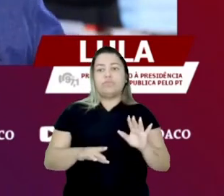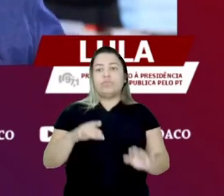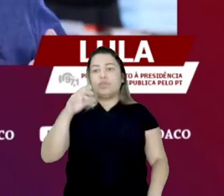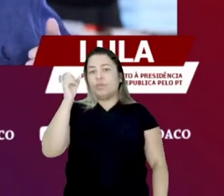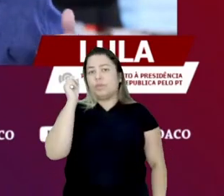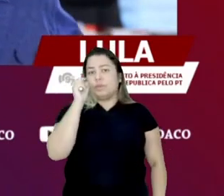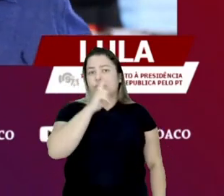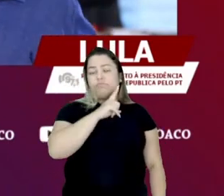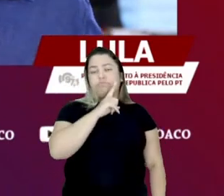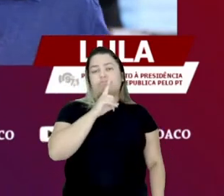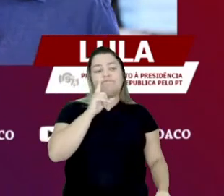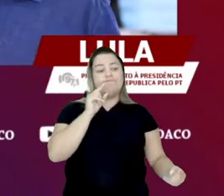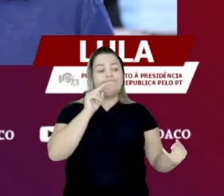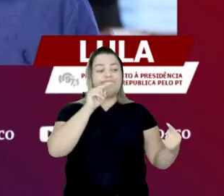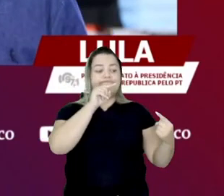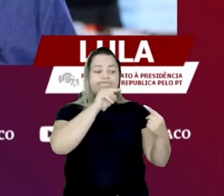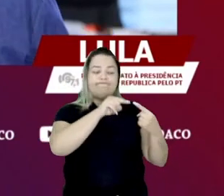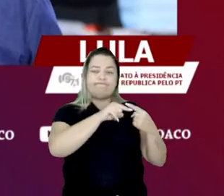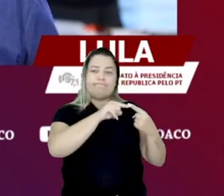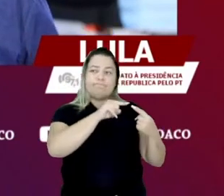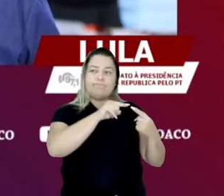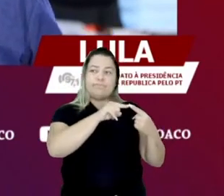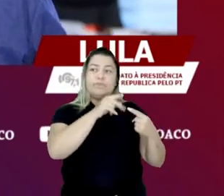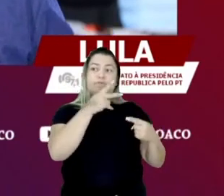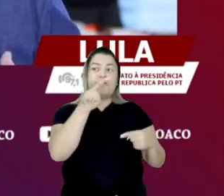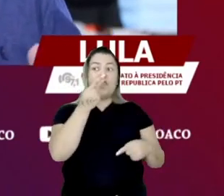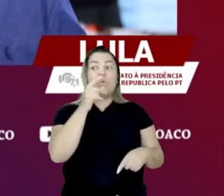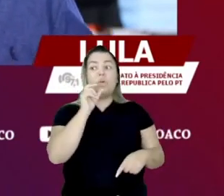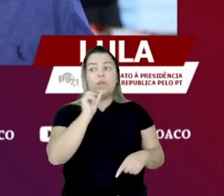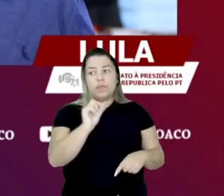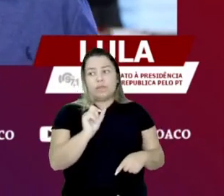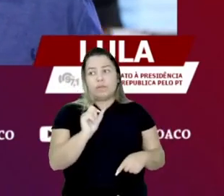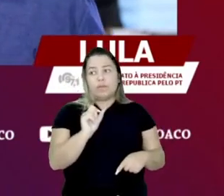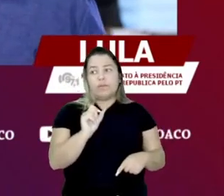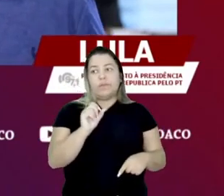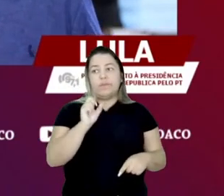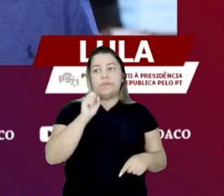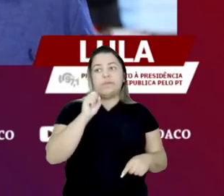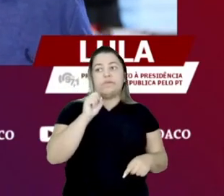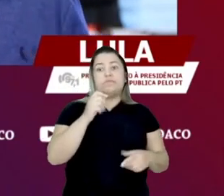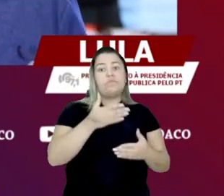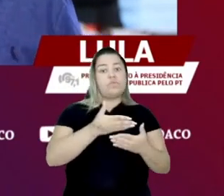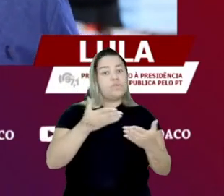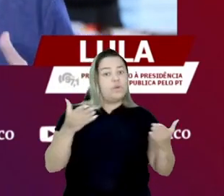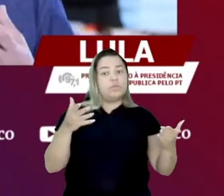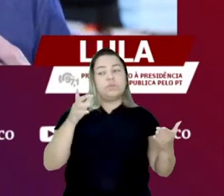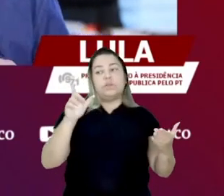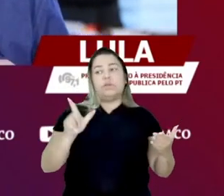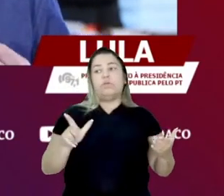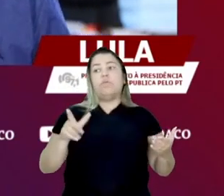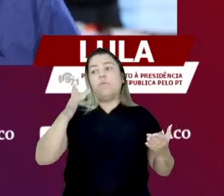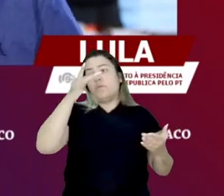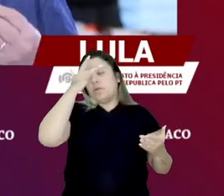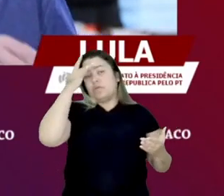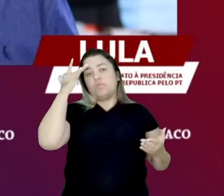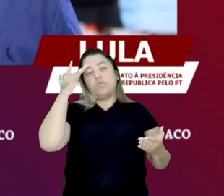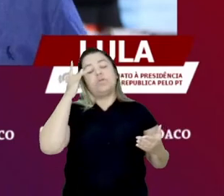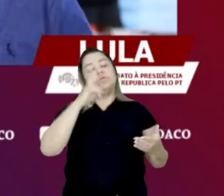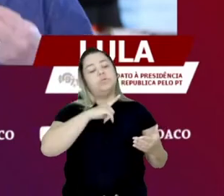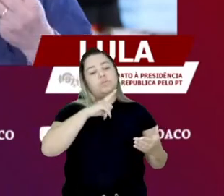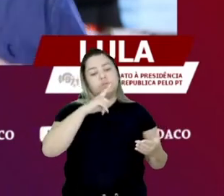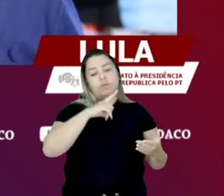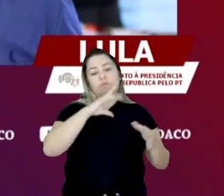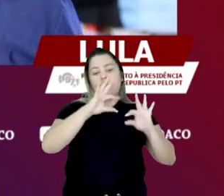que estão em vizinho, pessoas que se incomodam, sabe, em ajudar o Brasil a vencer esses problemas, dando um tratamento